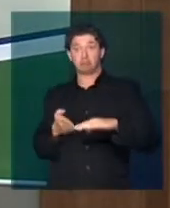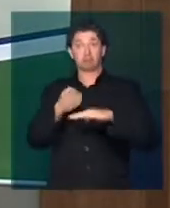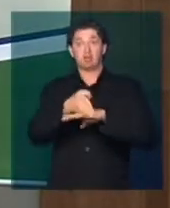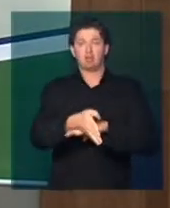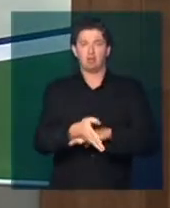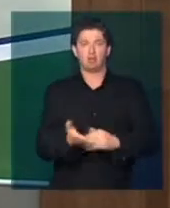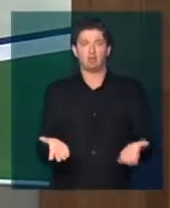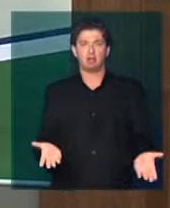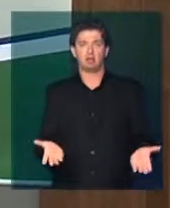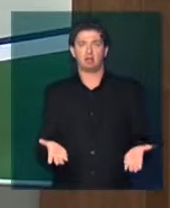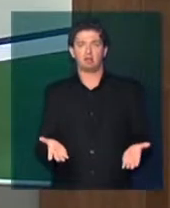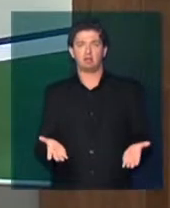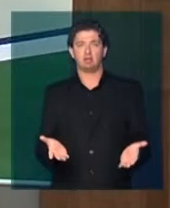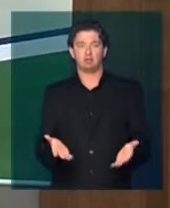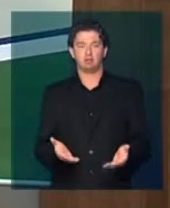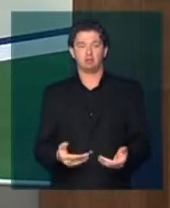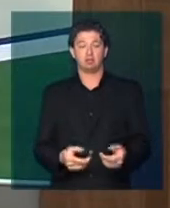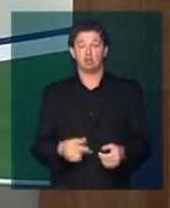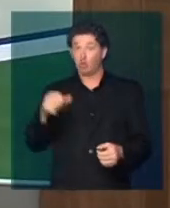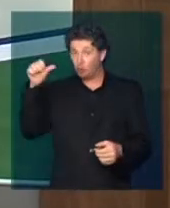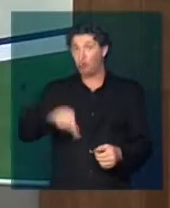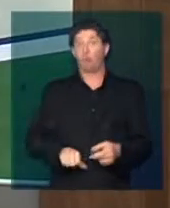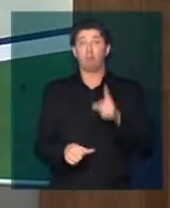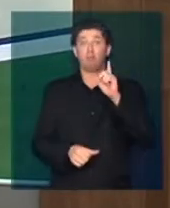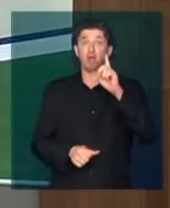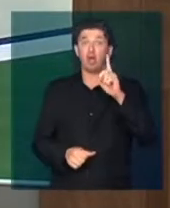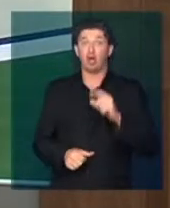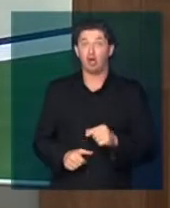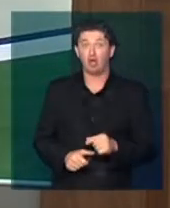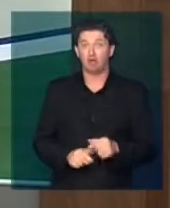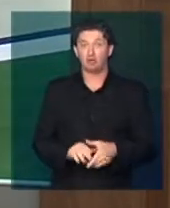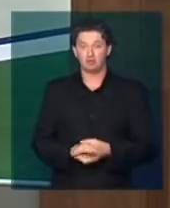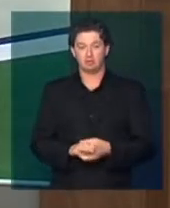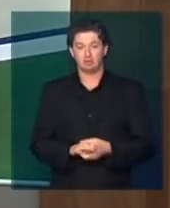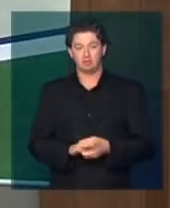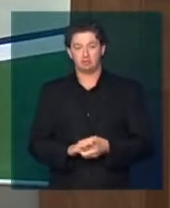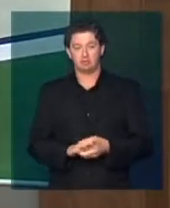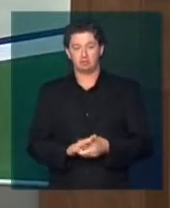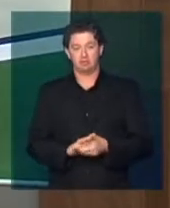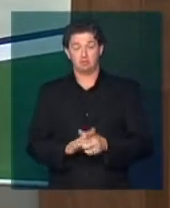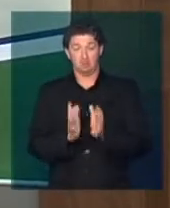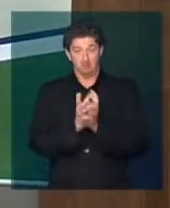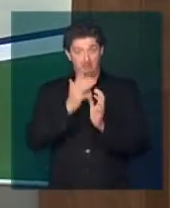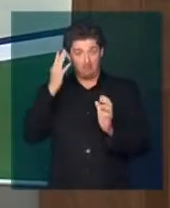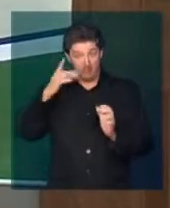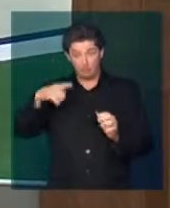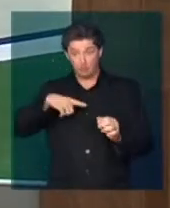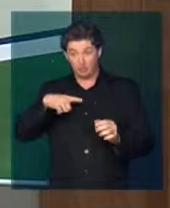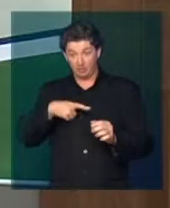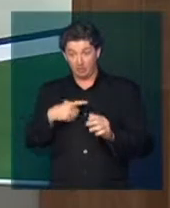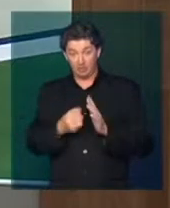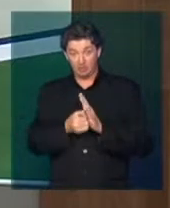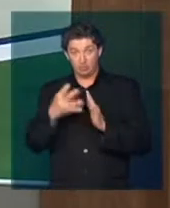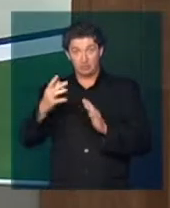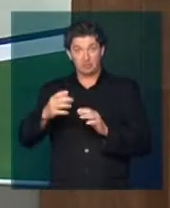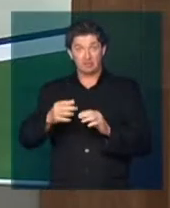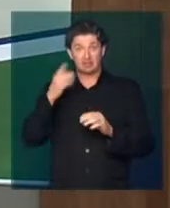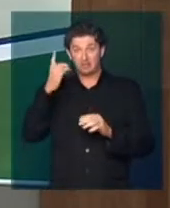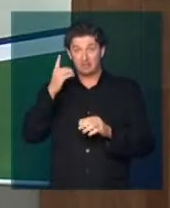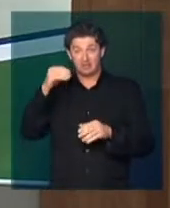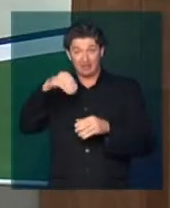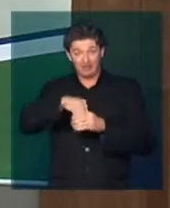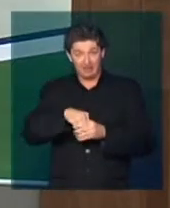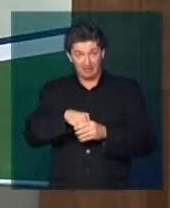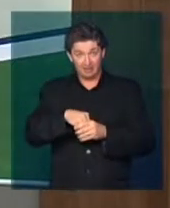expressar a vontade brasileira. E o que é mais grave ainda é que o partido que tem o maior número de deputados na Câmara